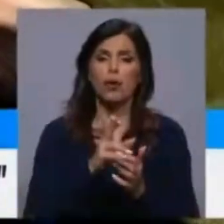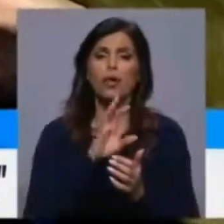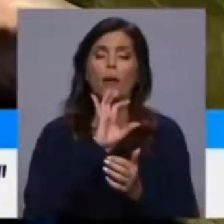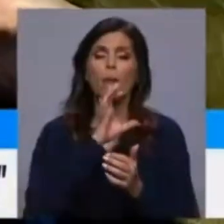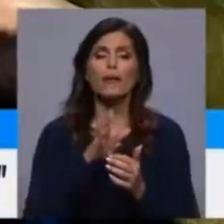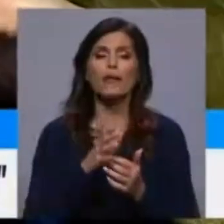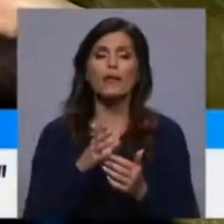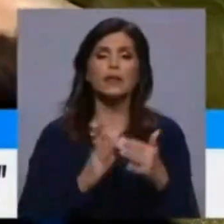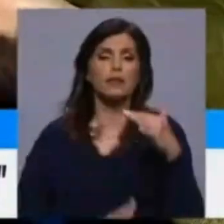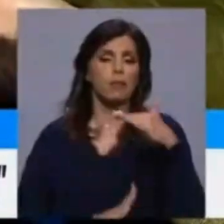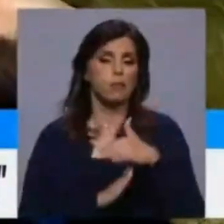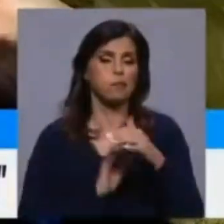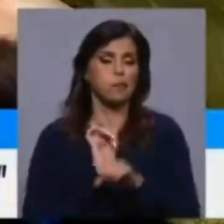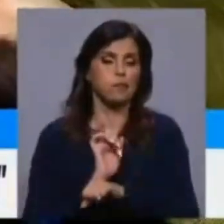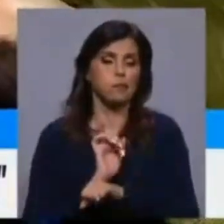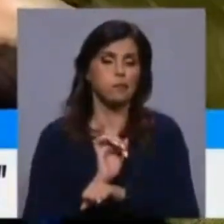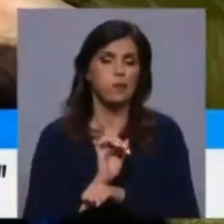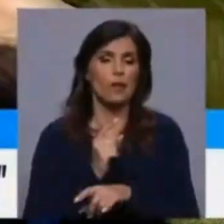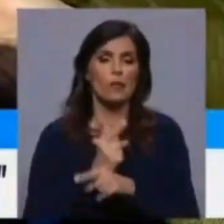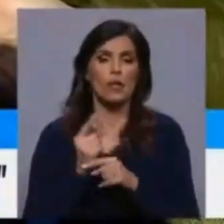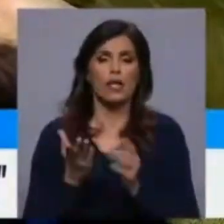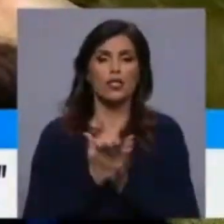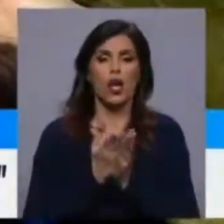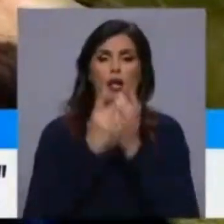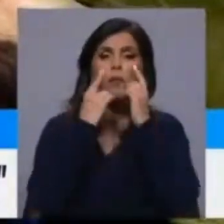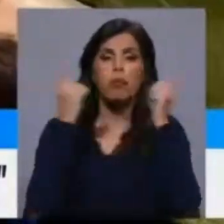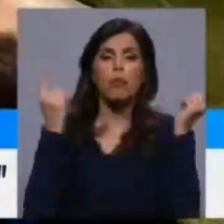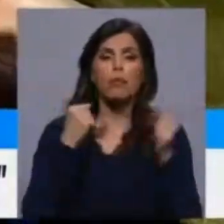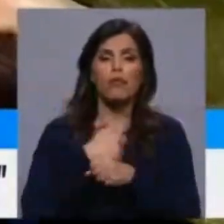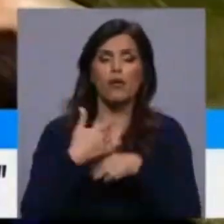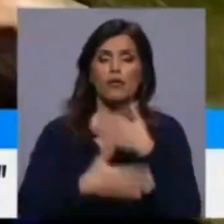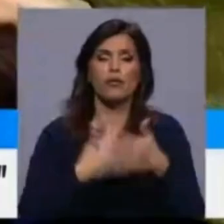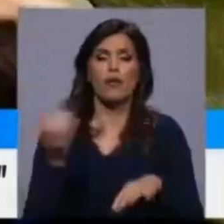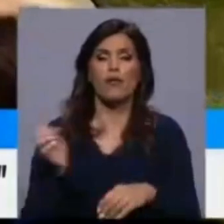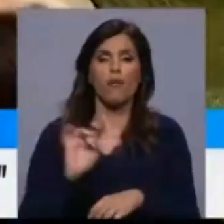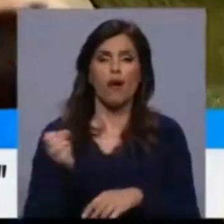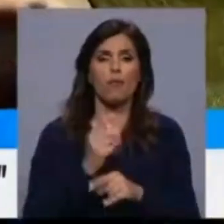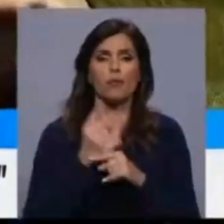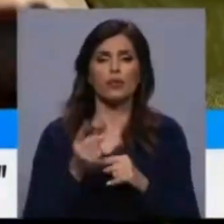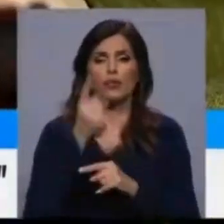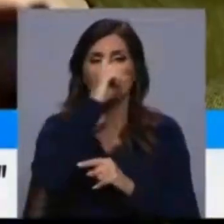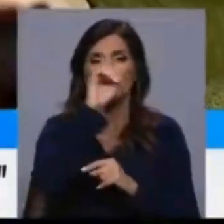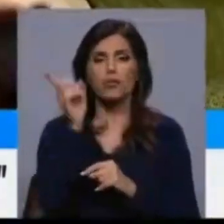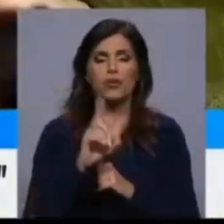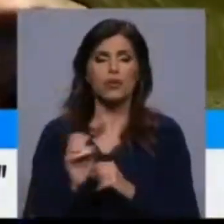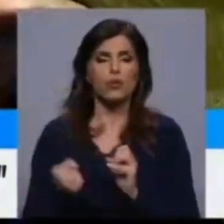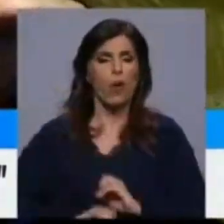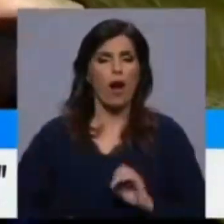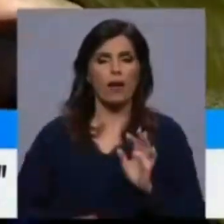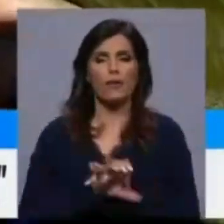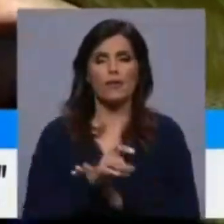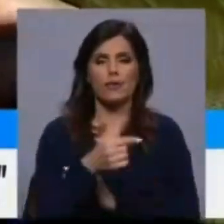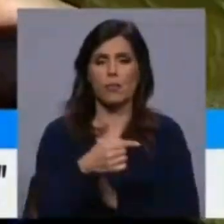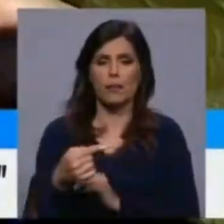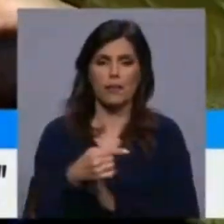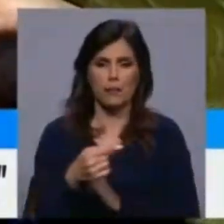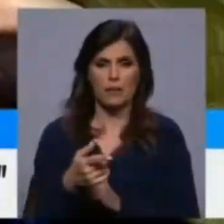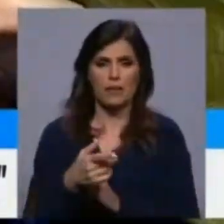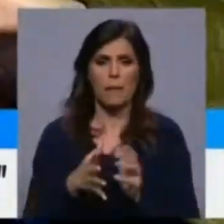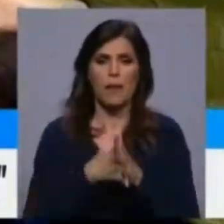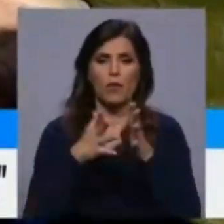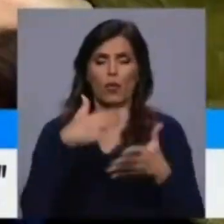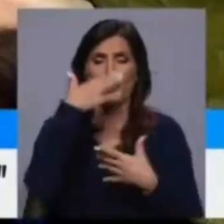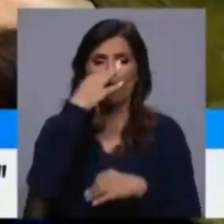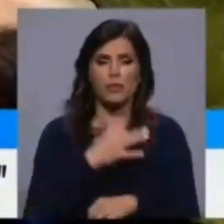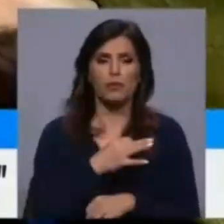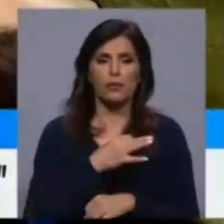em suspenso, porque a escola pública não está a funcionar, porque os professores não têm as mínimas condições, e uma maioria